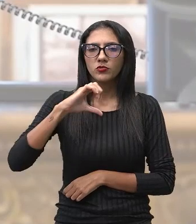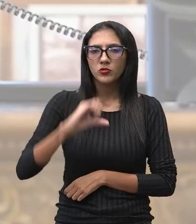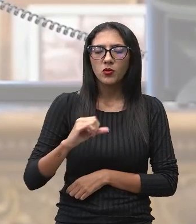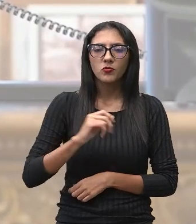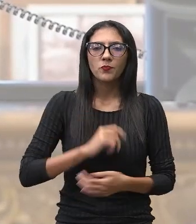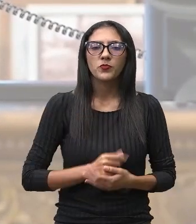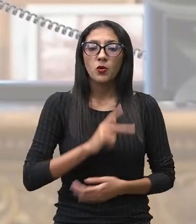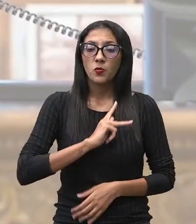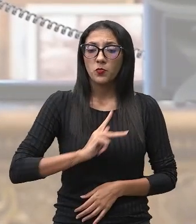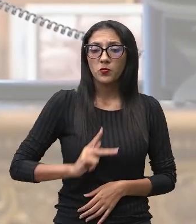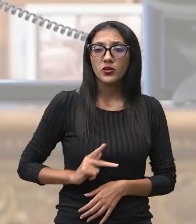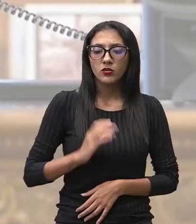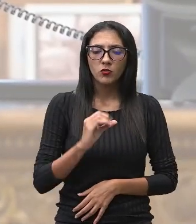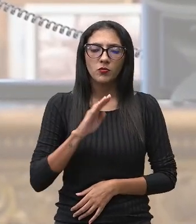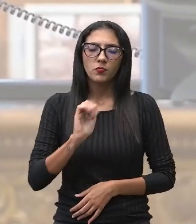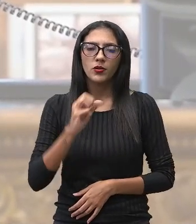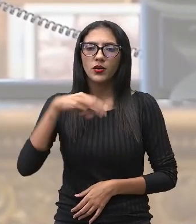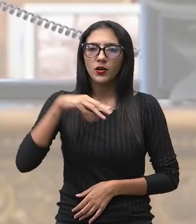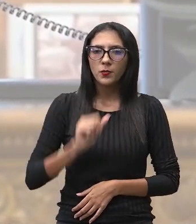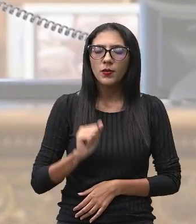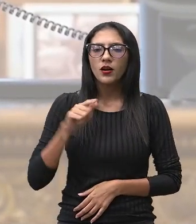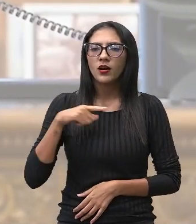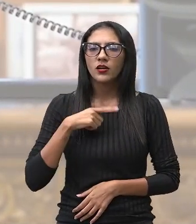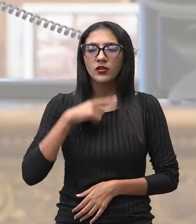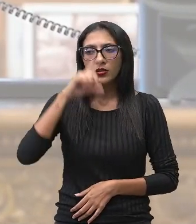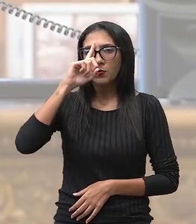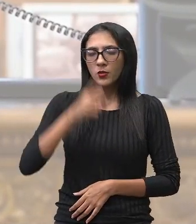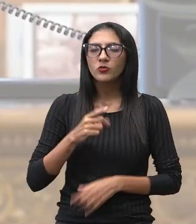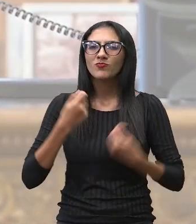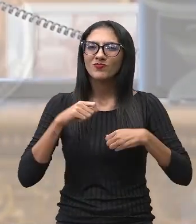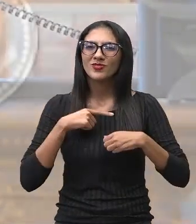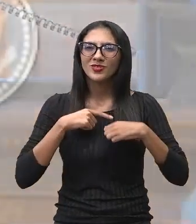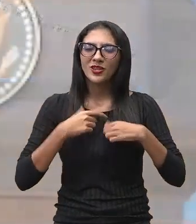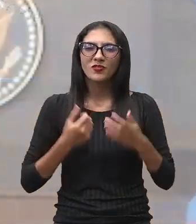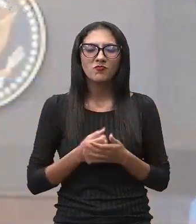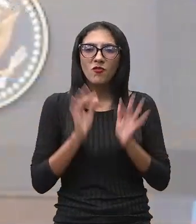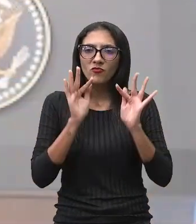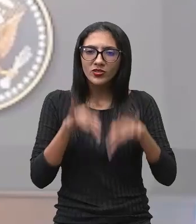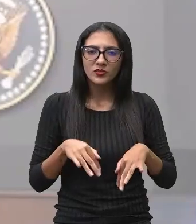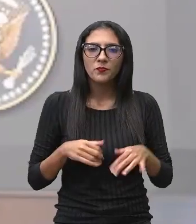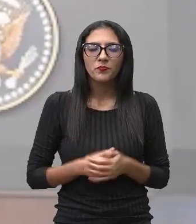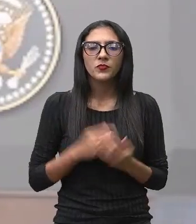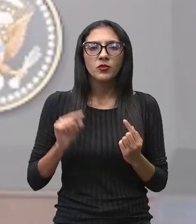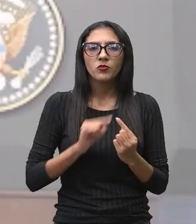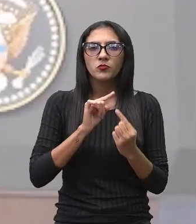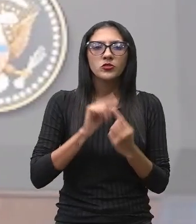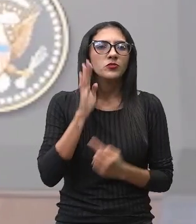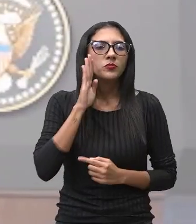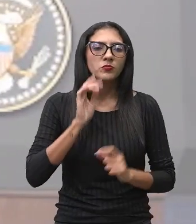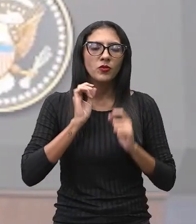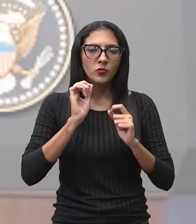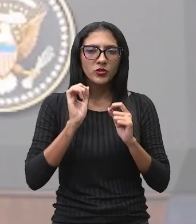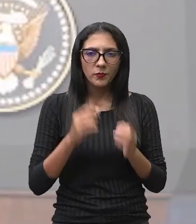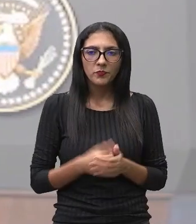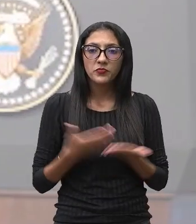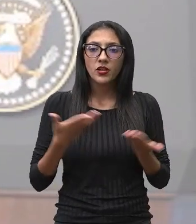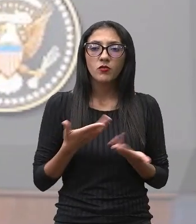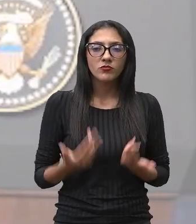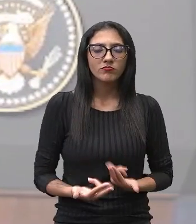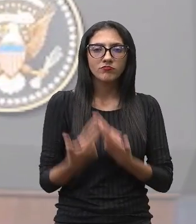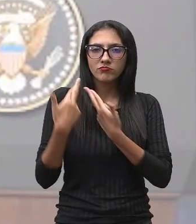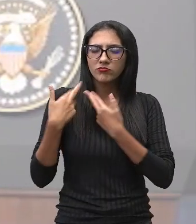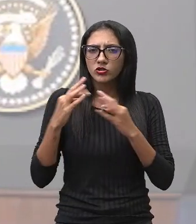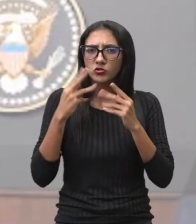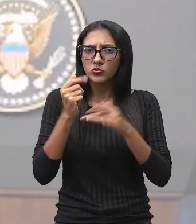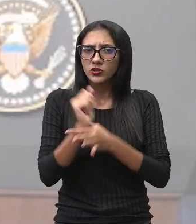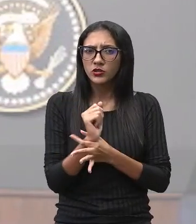Obama anunciou planos para uma retirada gradual das tropas americanas do Iraque, com o objetivo de transferir a responsabilidade de